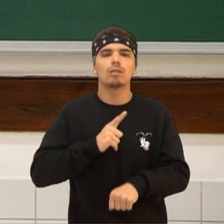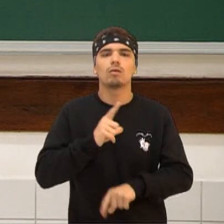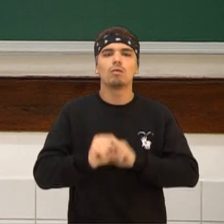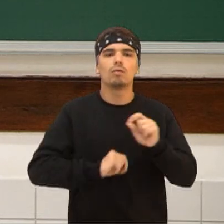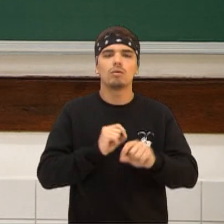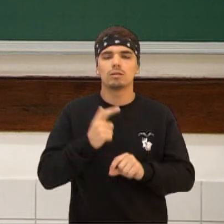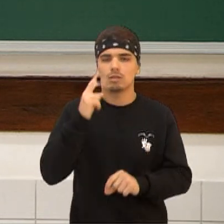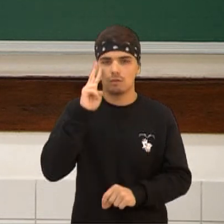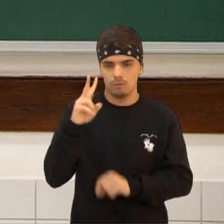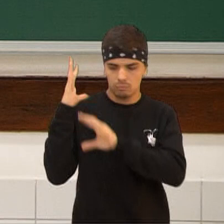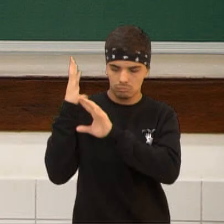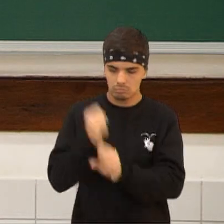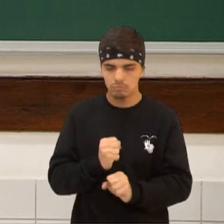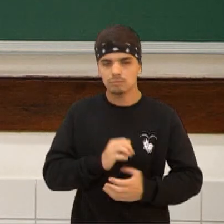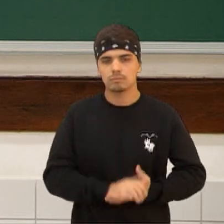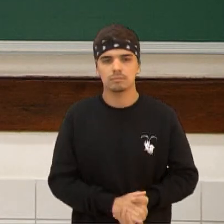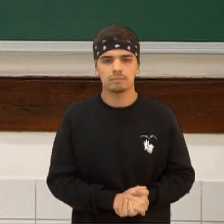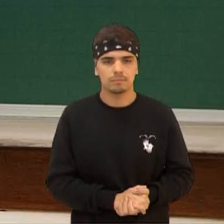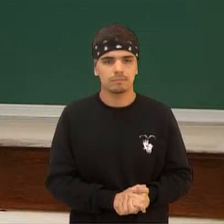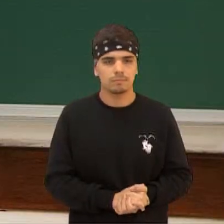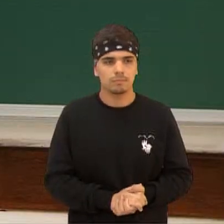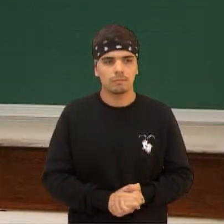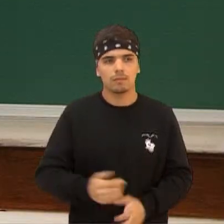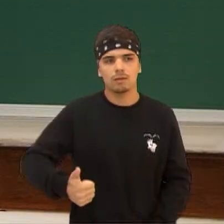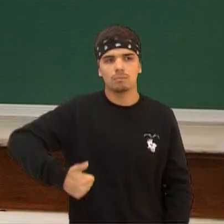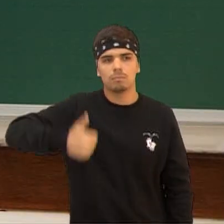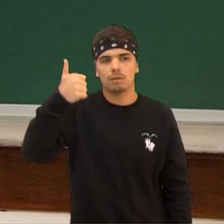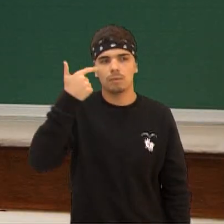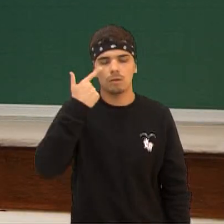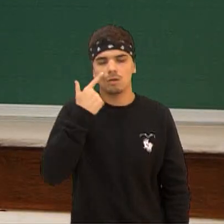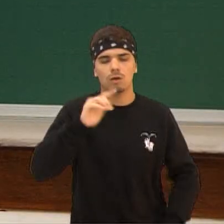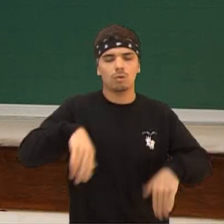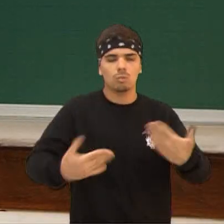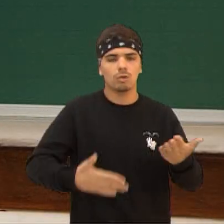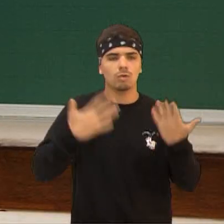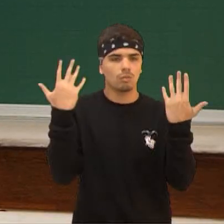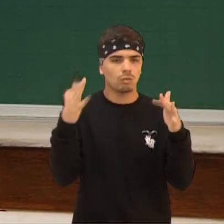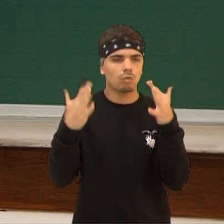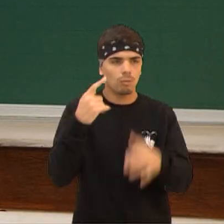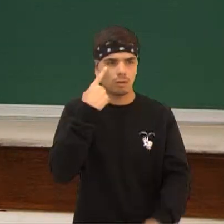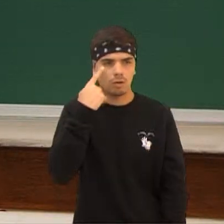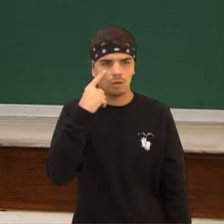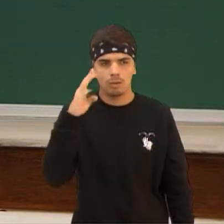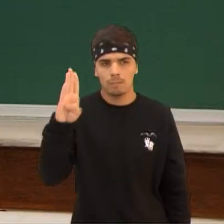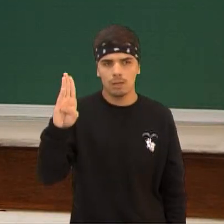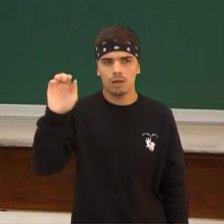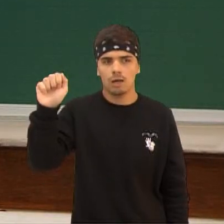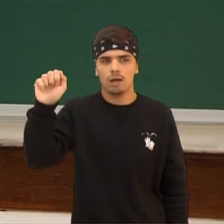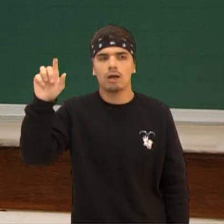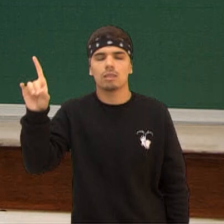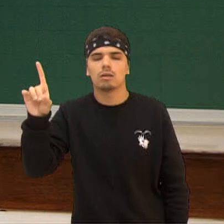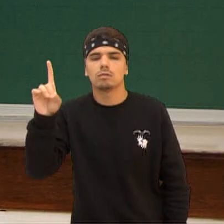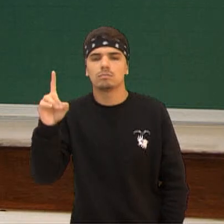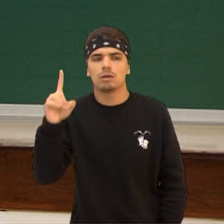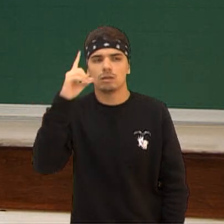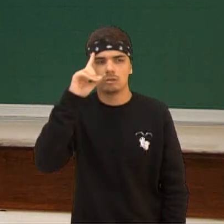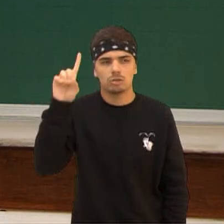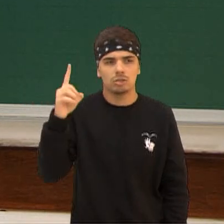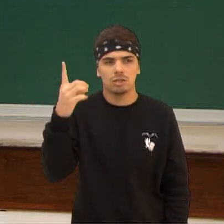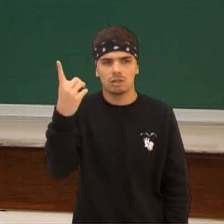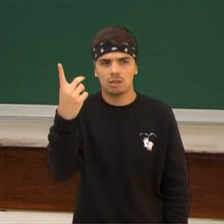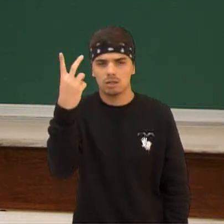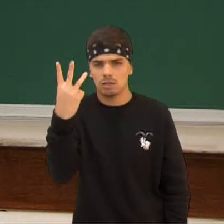em tudo que a gente viu. Vamos lá? Número 1. Quando é que se comemora o Black Awareness Day? Será que é no dia 31 de